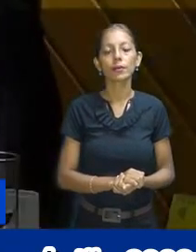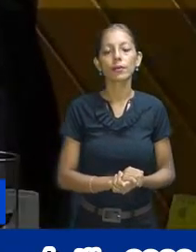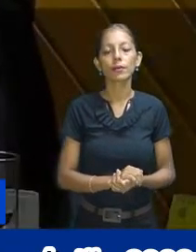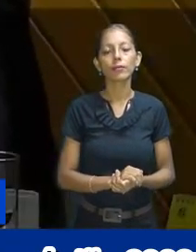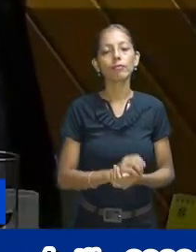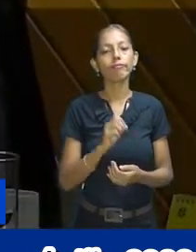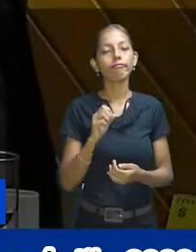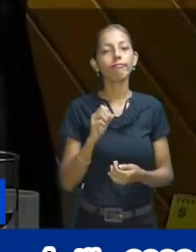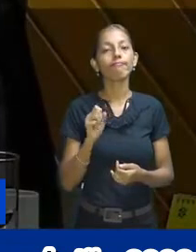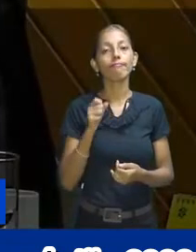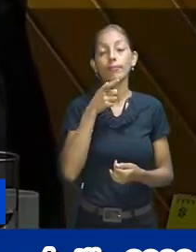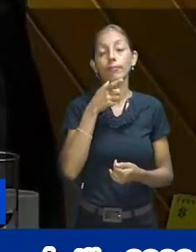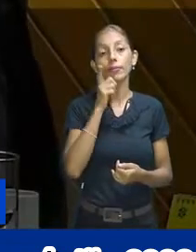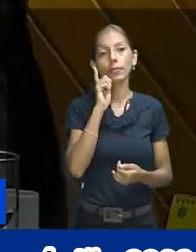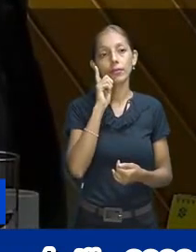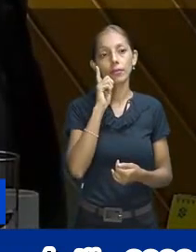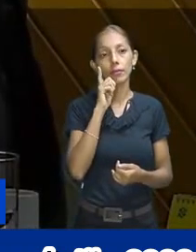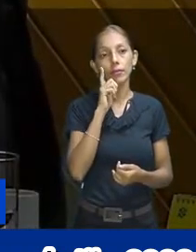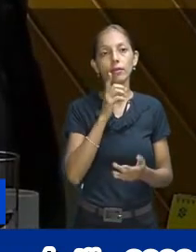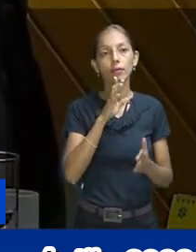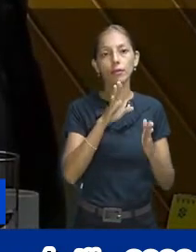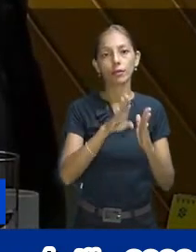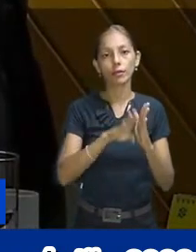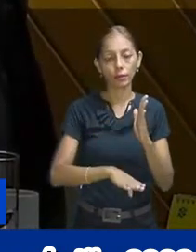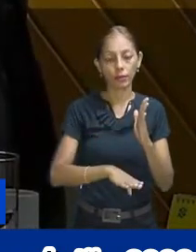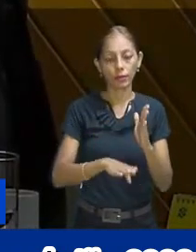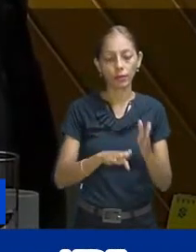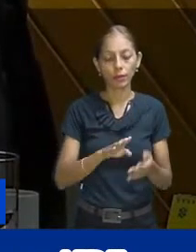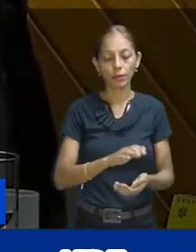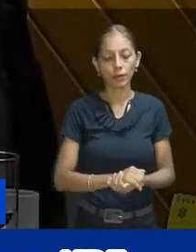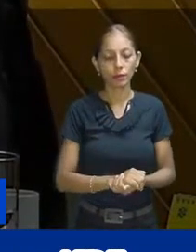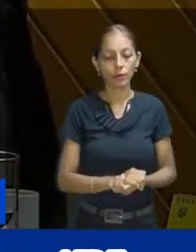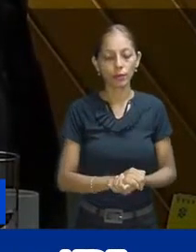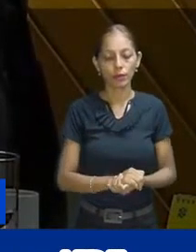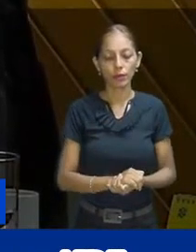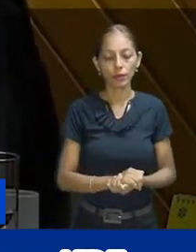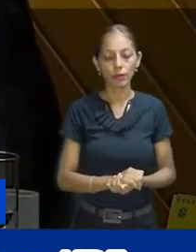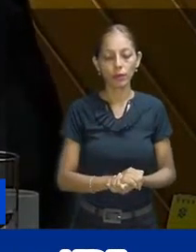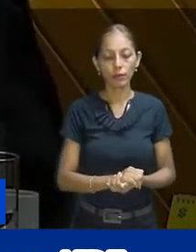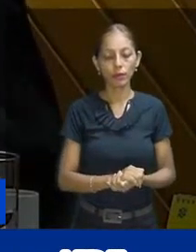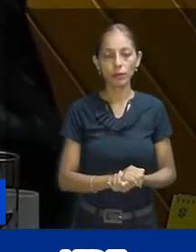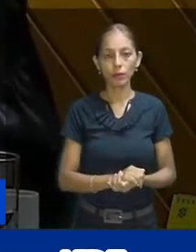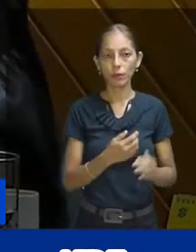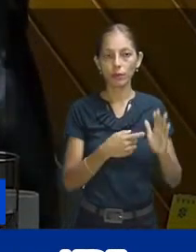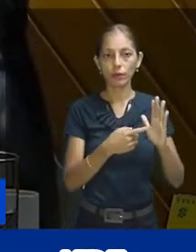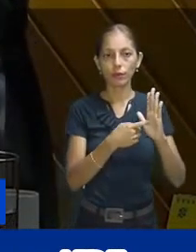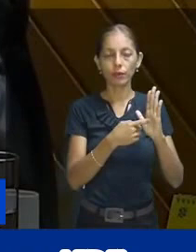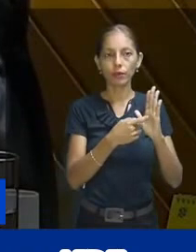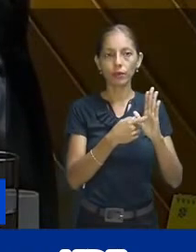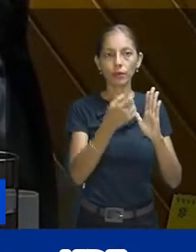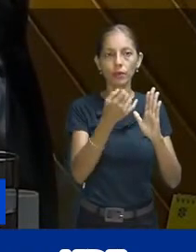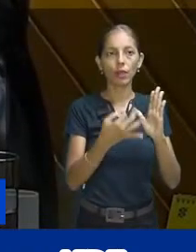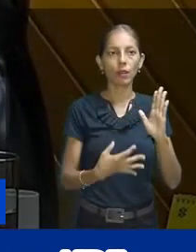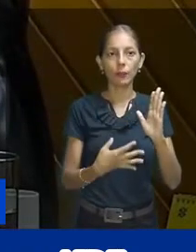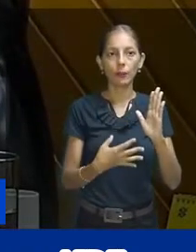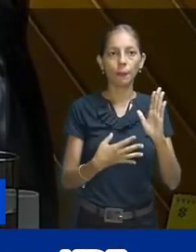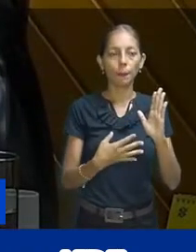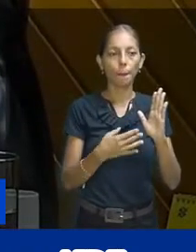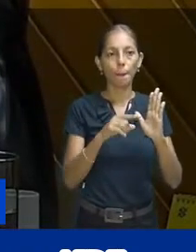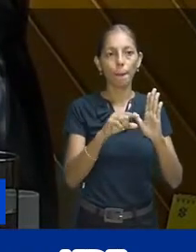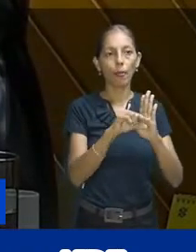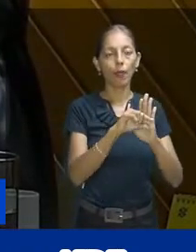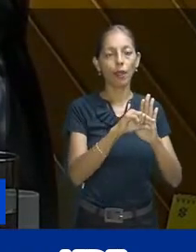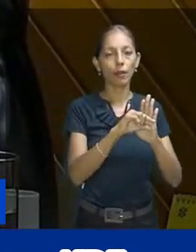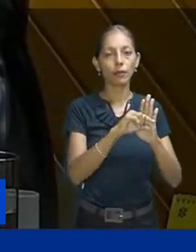pela existência das seguintes omissões no Acórdão 8008 de 2023. Omissão número 1,